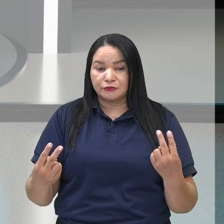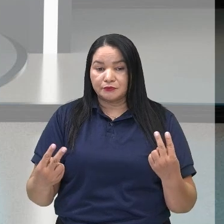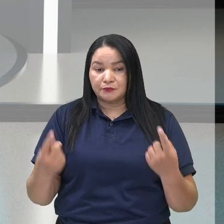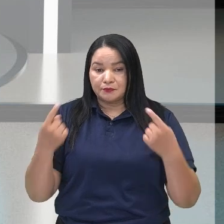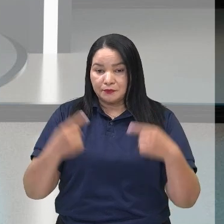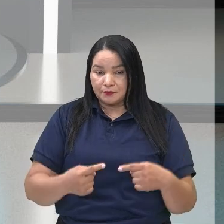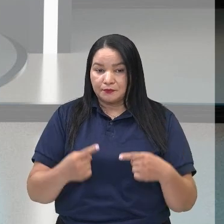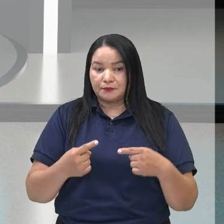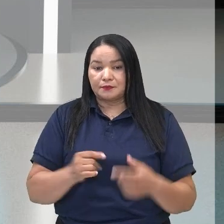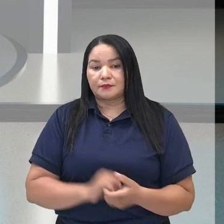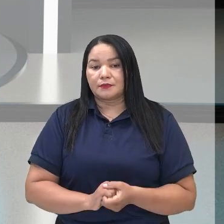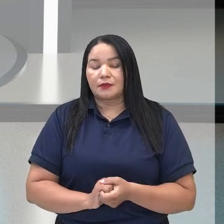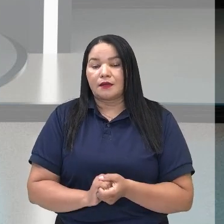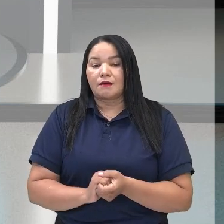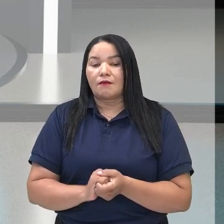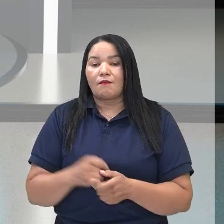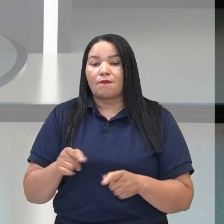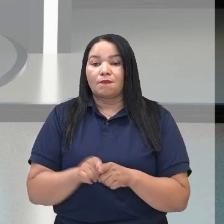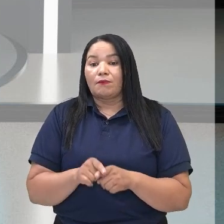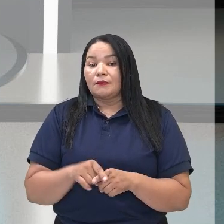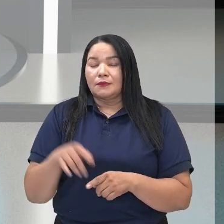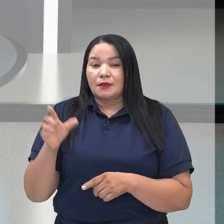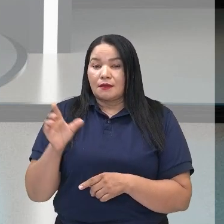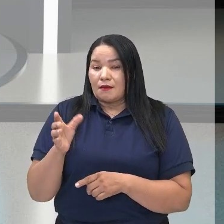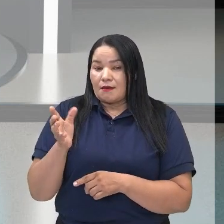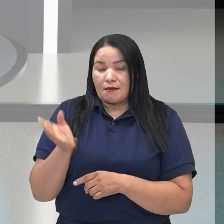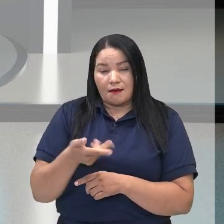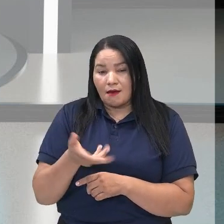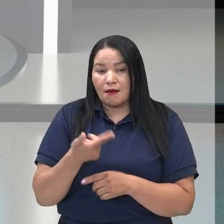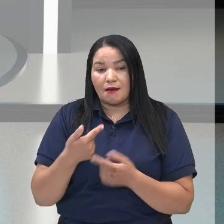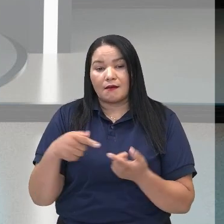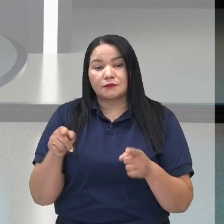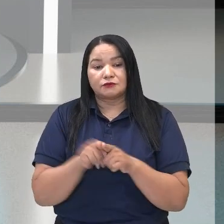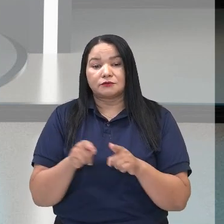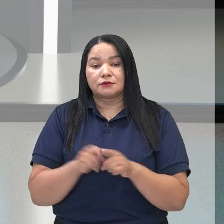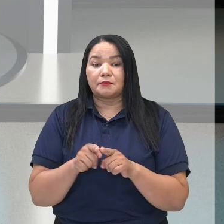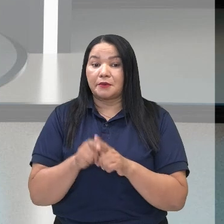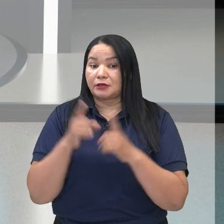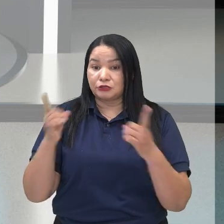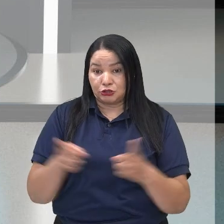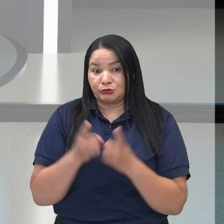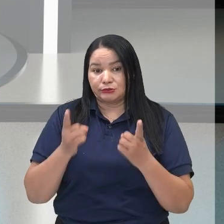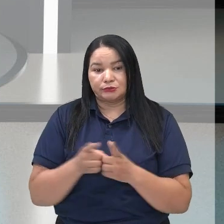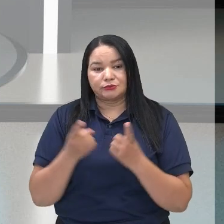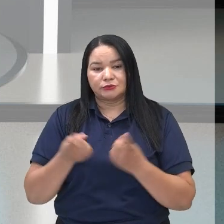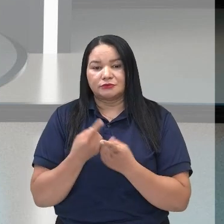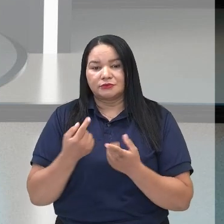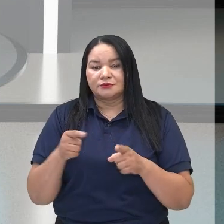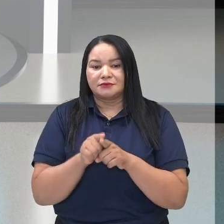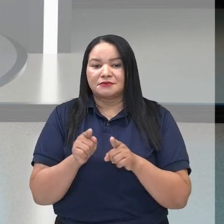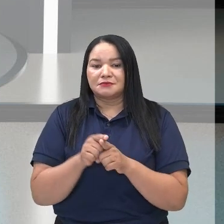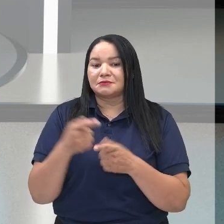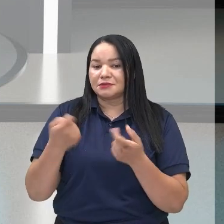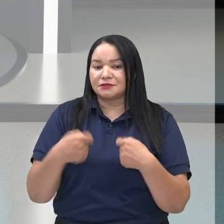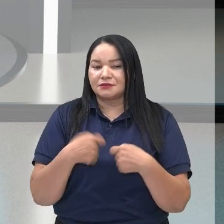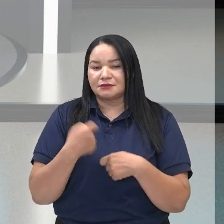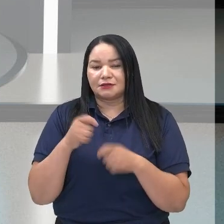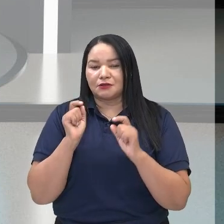O racquetball ele é rápido, dinâmico e muito similar ao tênis, vai exigir ali